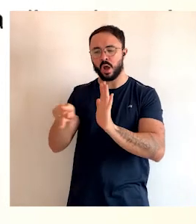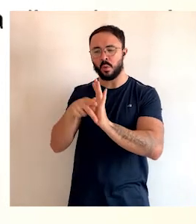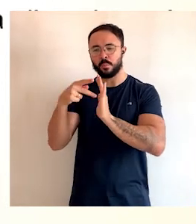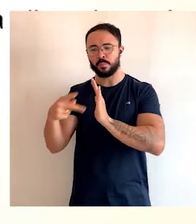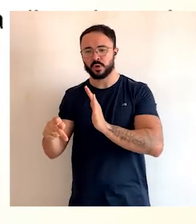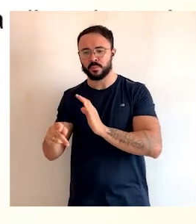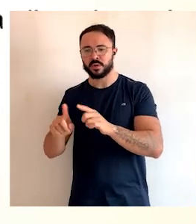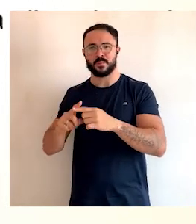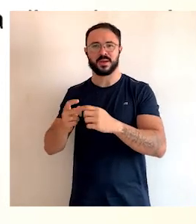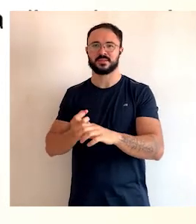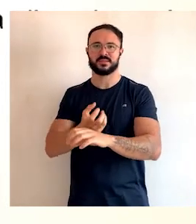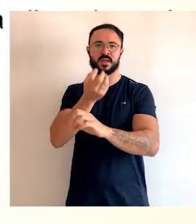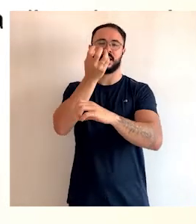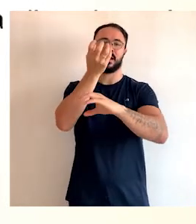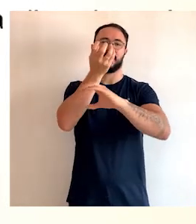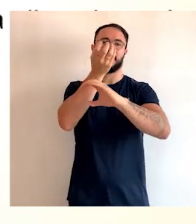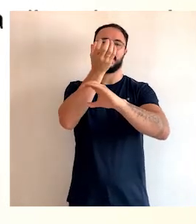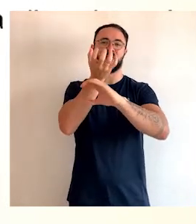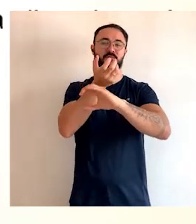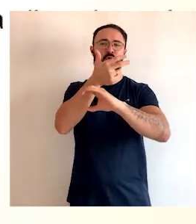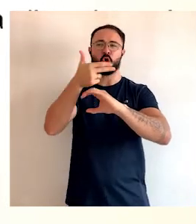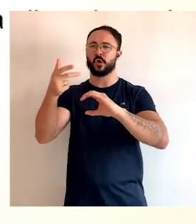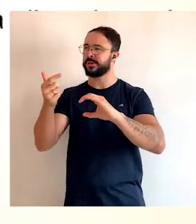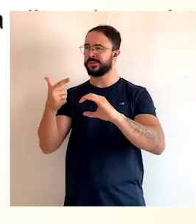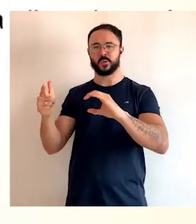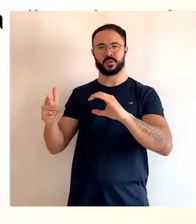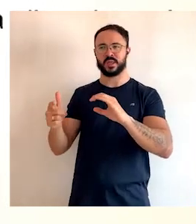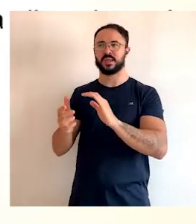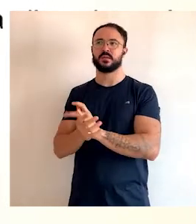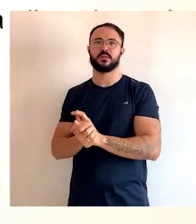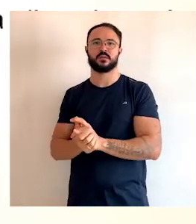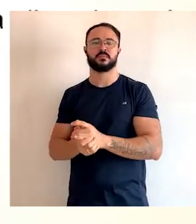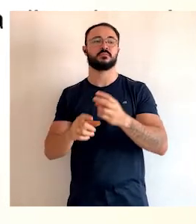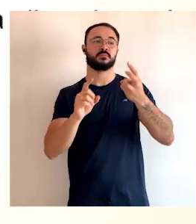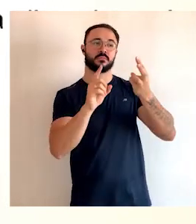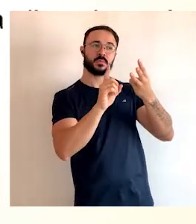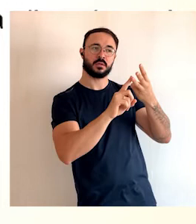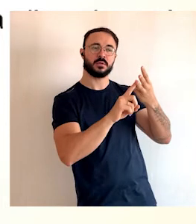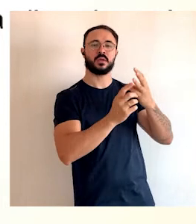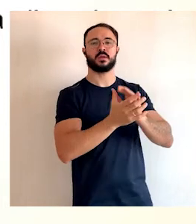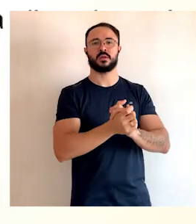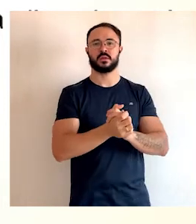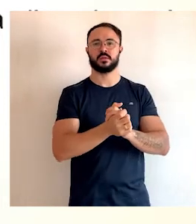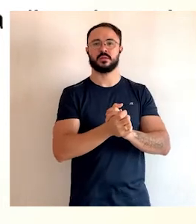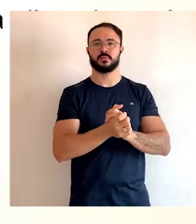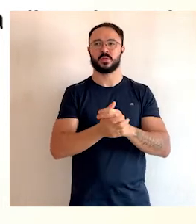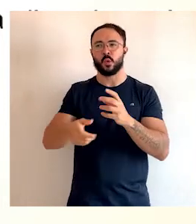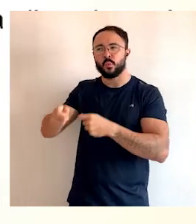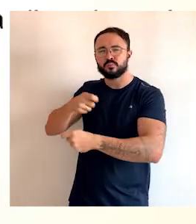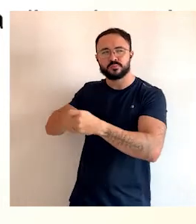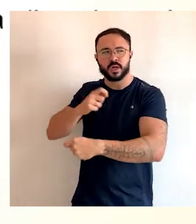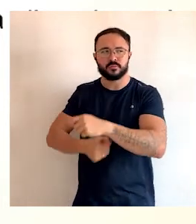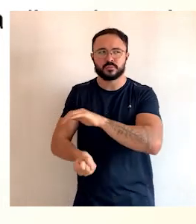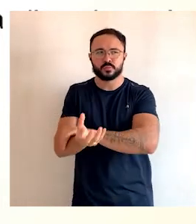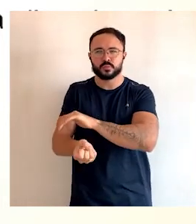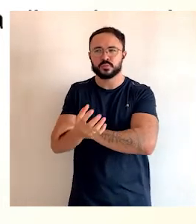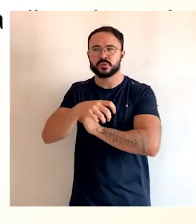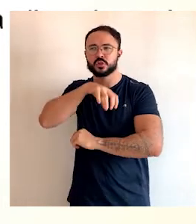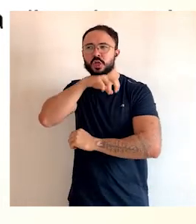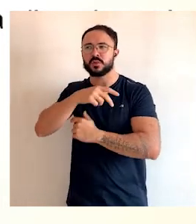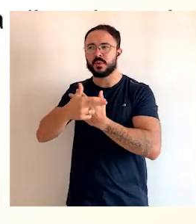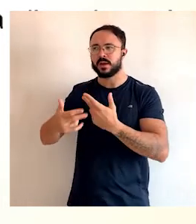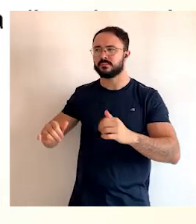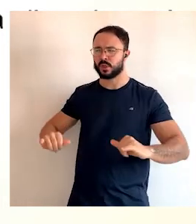flora, pois essa não é um organismo vivo. C. O tráfico de animais não prejudica a biodiversidade de um determinado